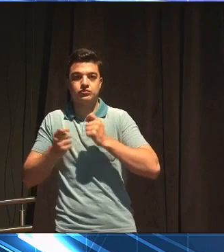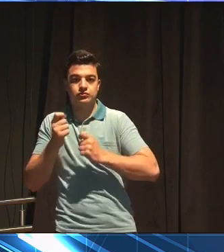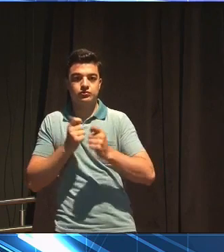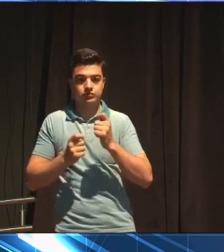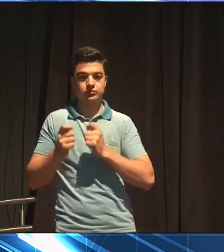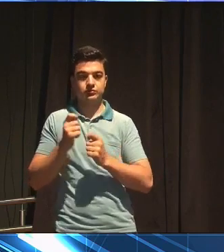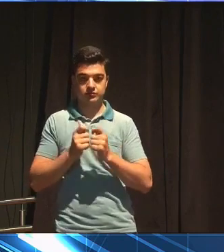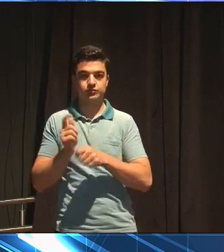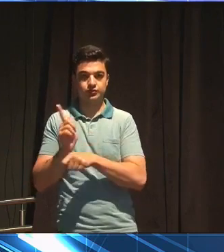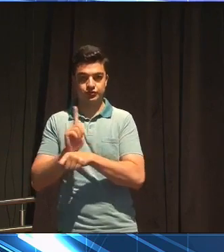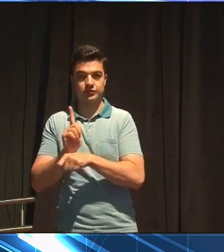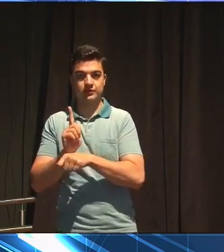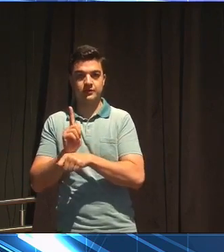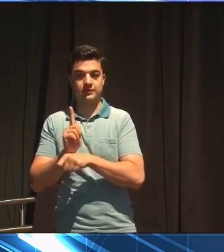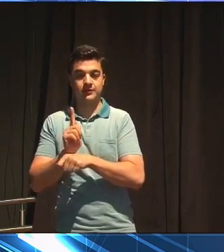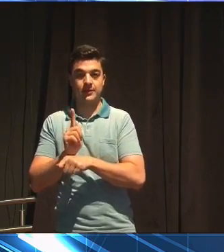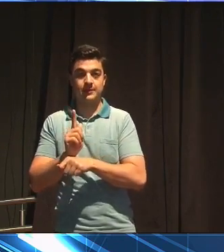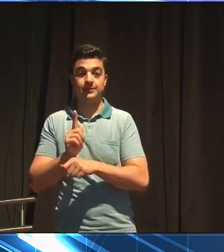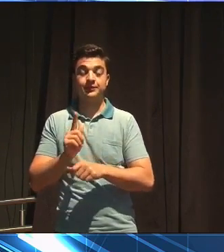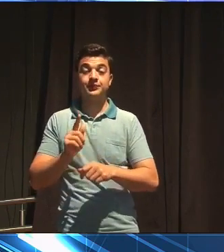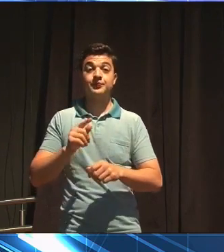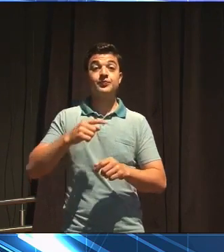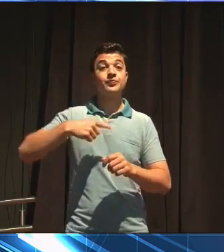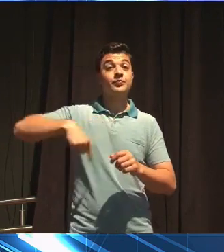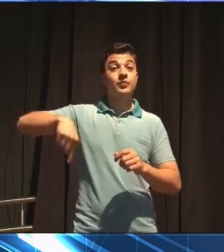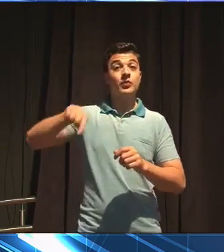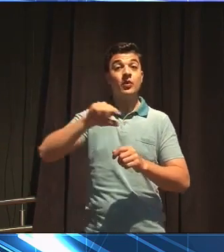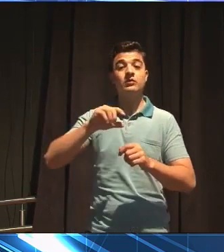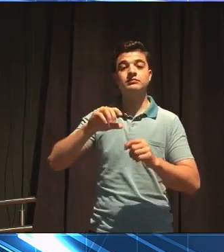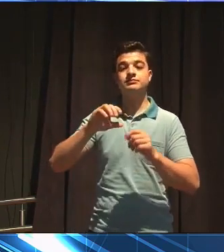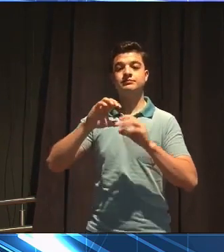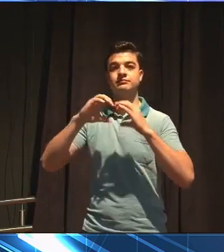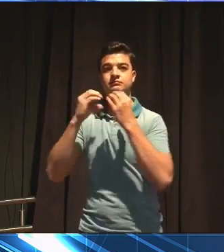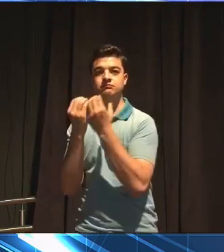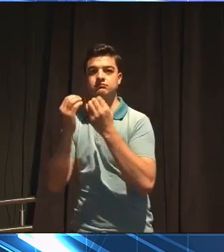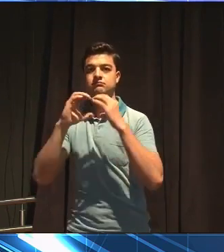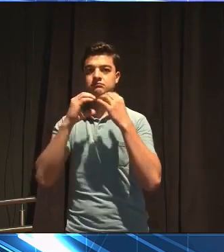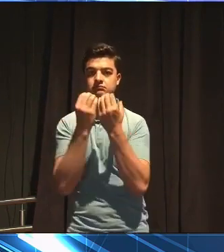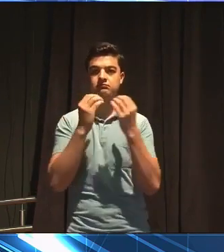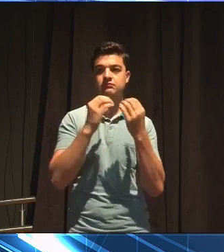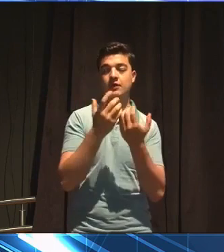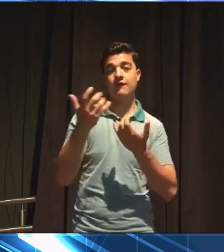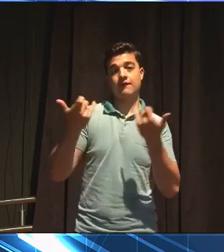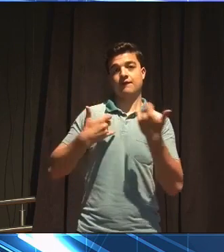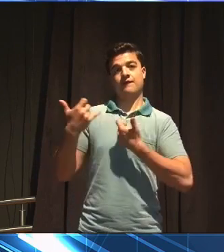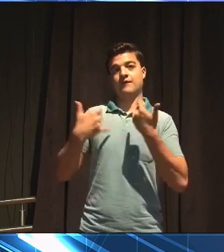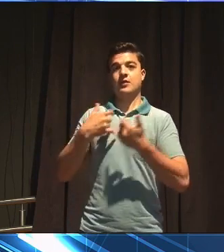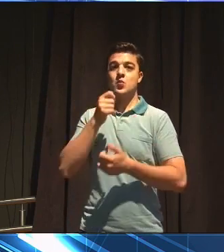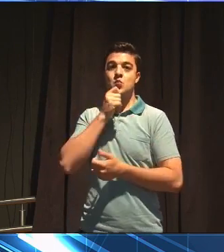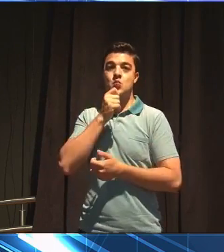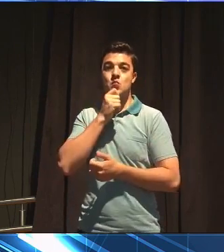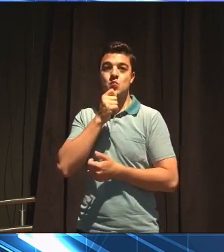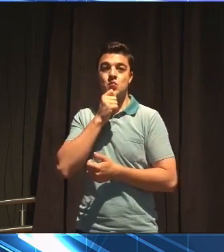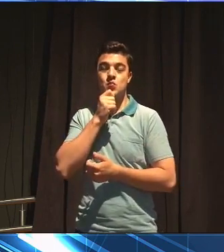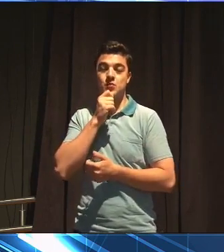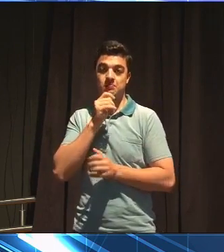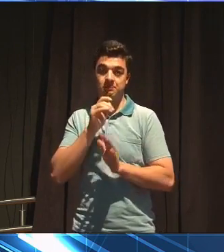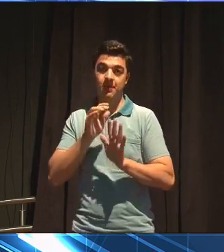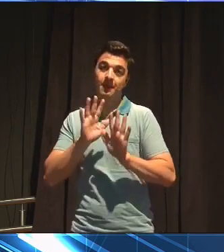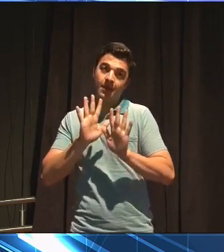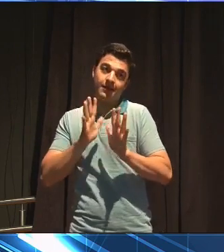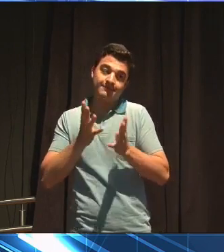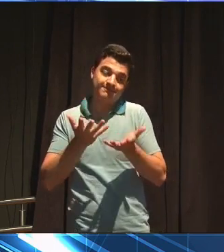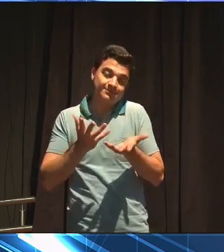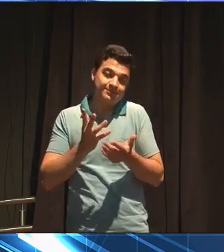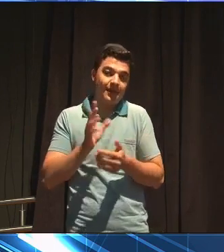pensa nisso, as nossas comunidades geralmente não nos informam disso, mas esse é o preço a se pagar. E aí